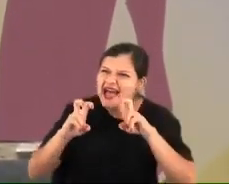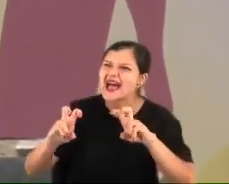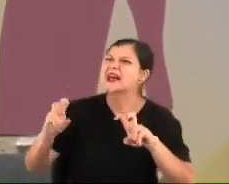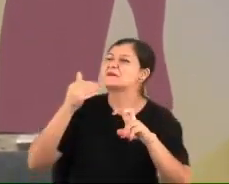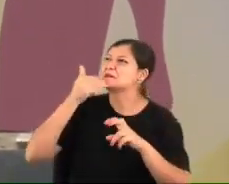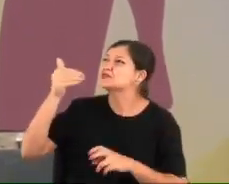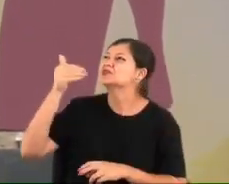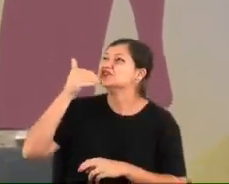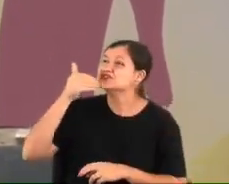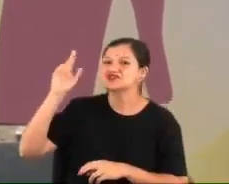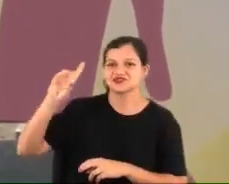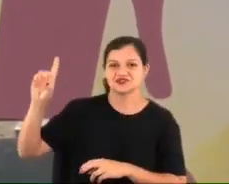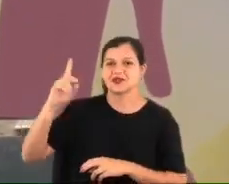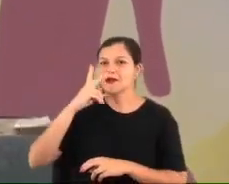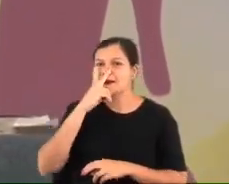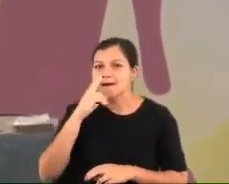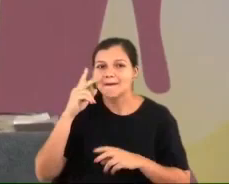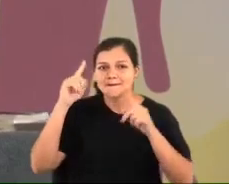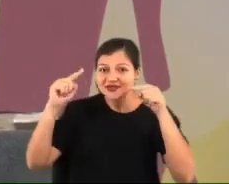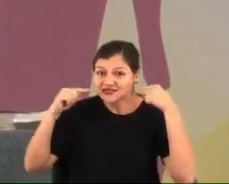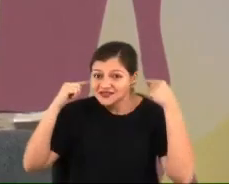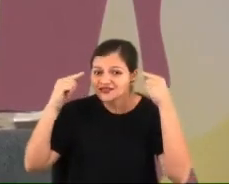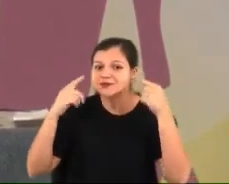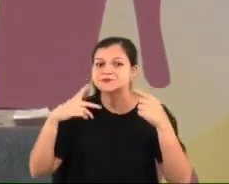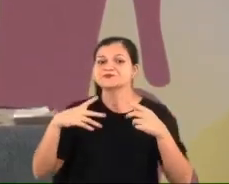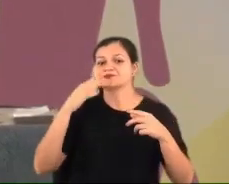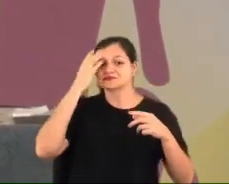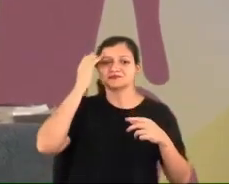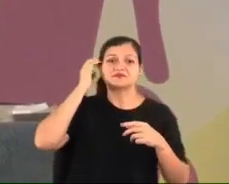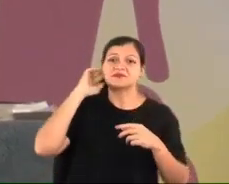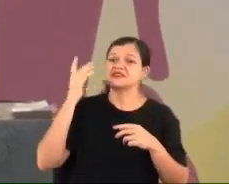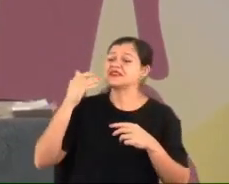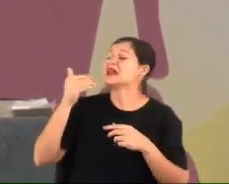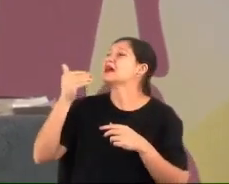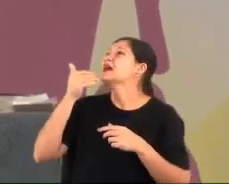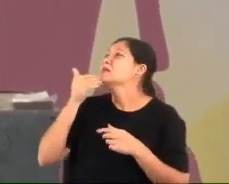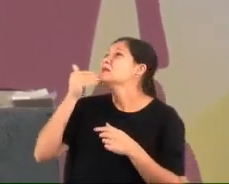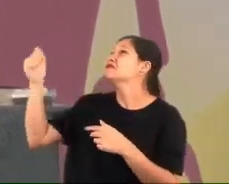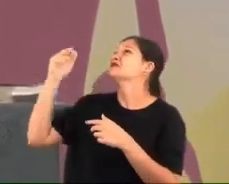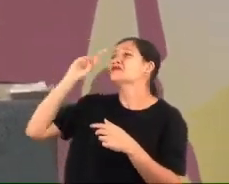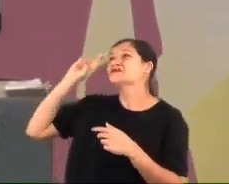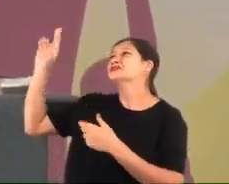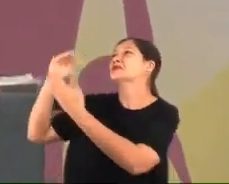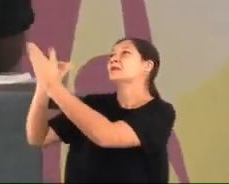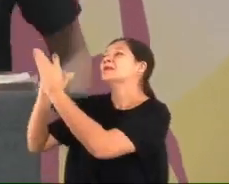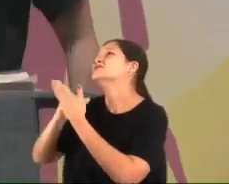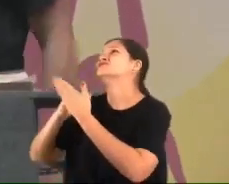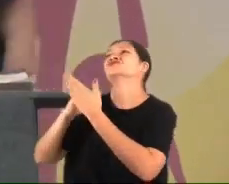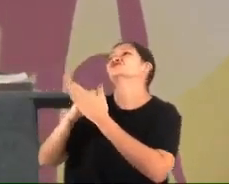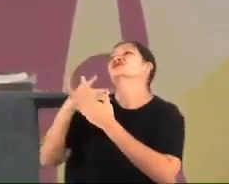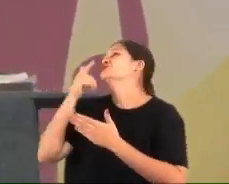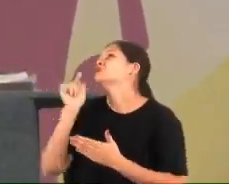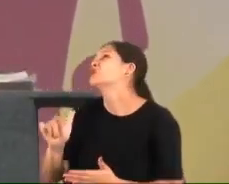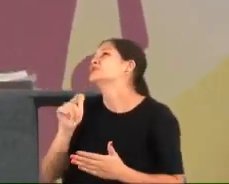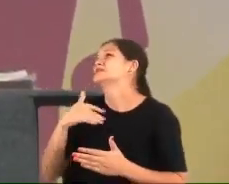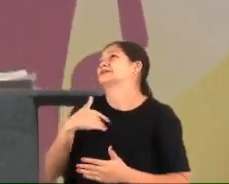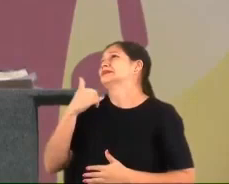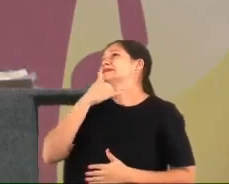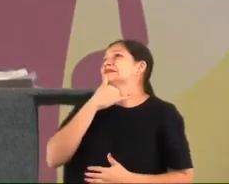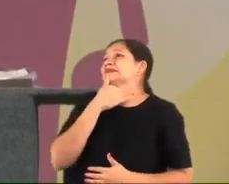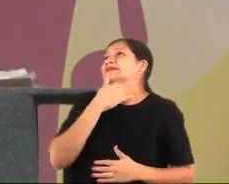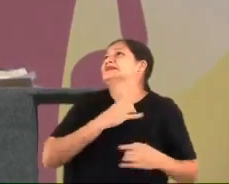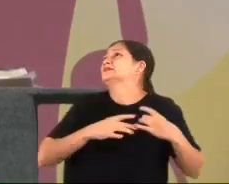A ovelha humana não berra assim não. Ele berra: socorro, Senhor, vem me ajudar. Eu não aguento mais essa tristeza, eu não aguento mais esse